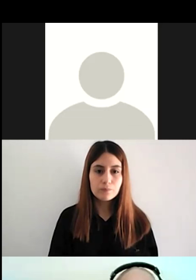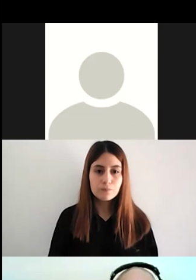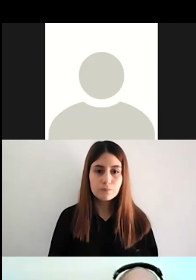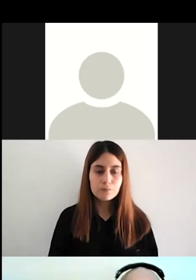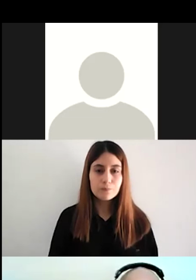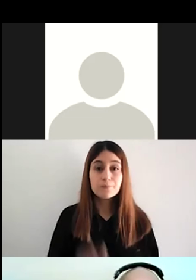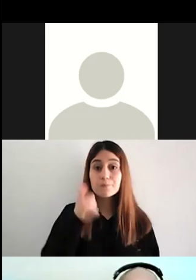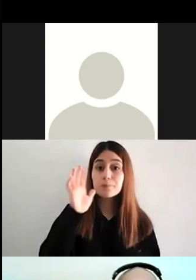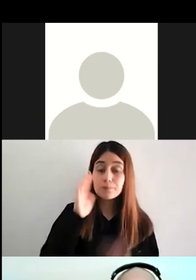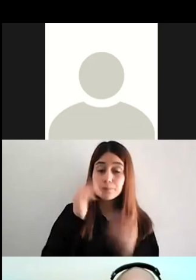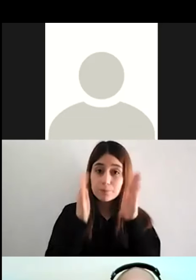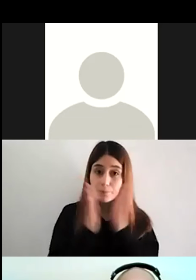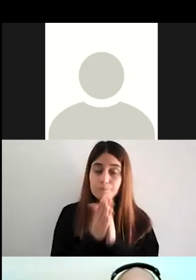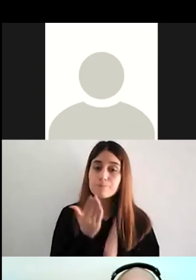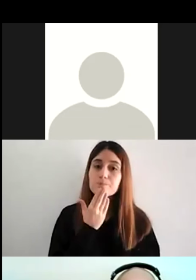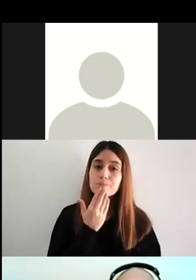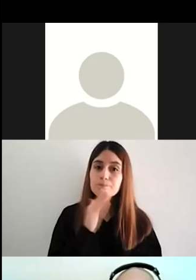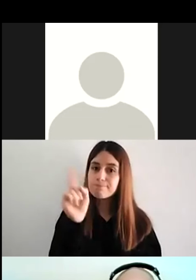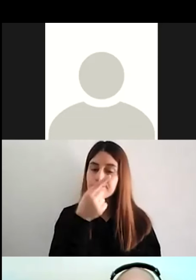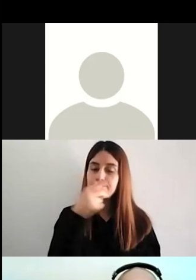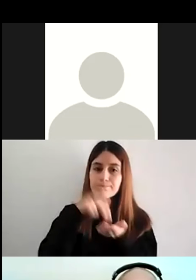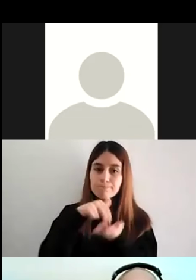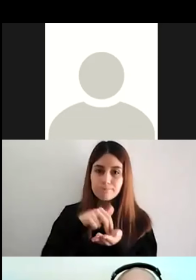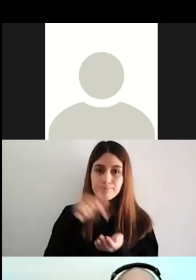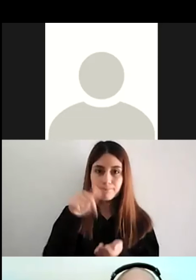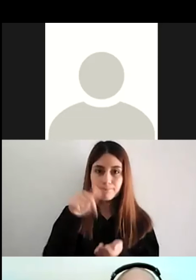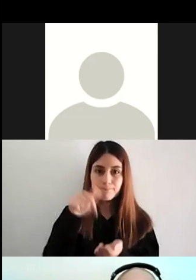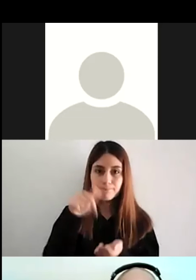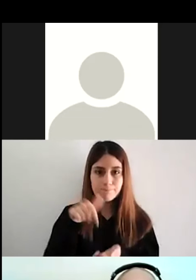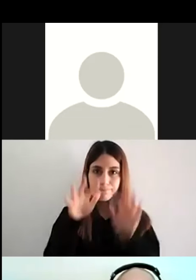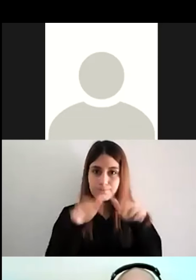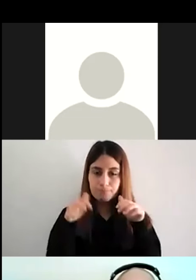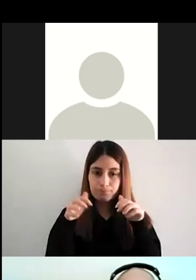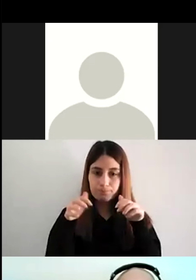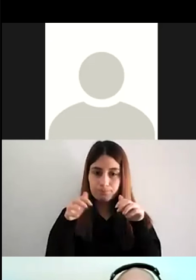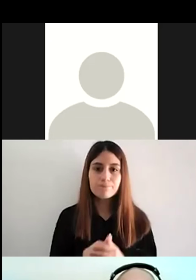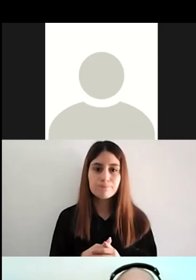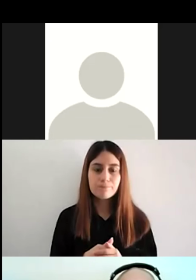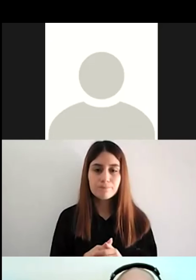Boa tarde a todos. Obrigada pela vossa presença no evento. Durante